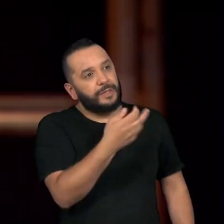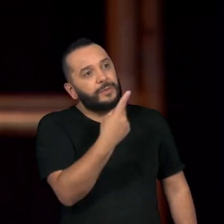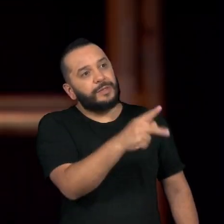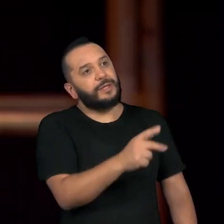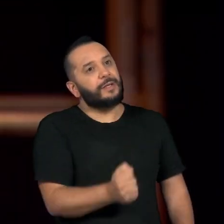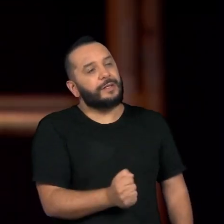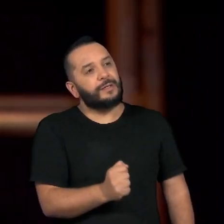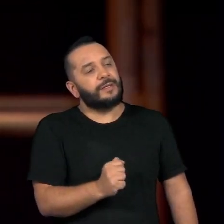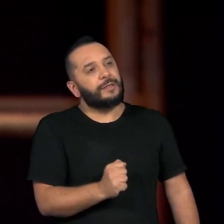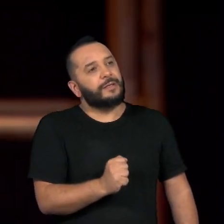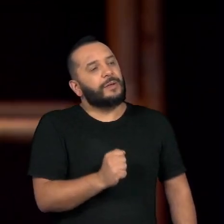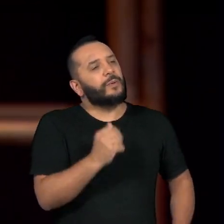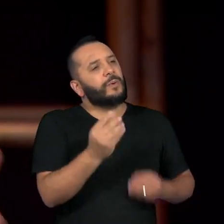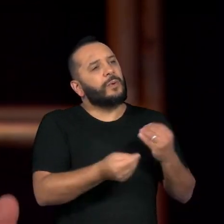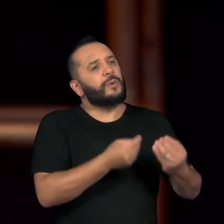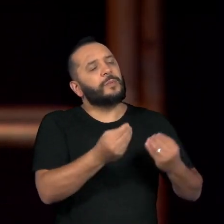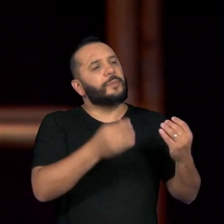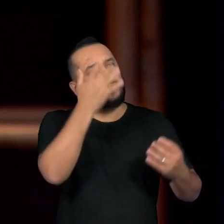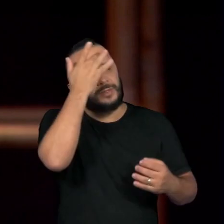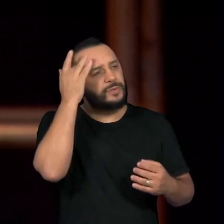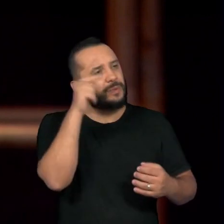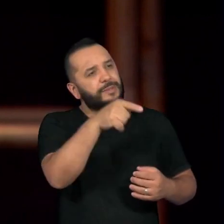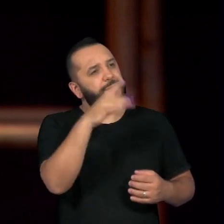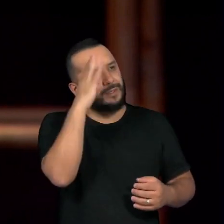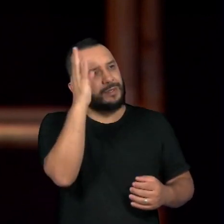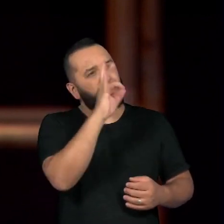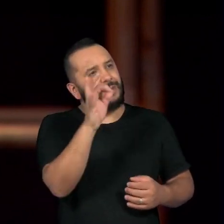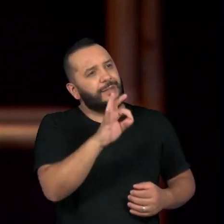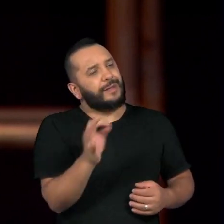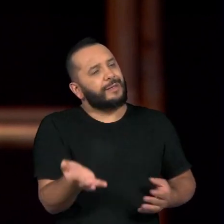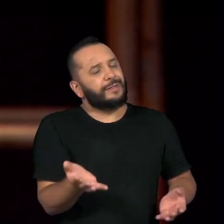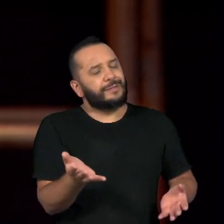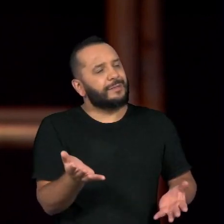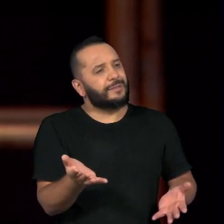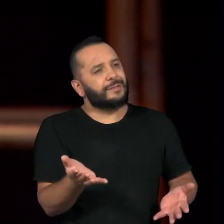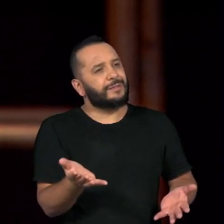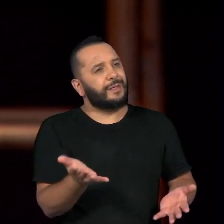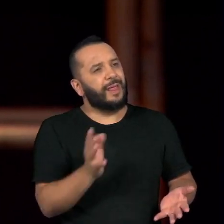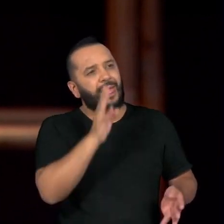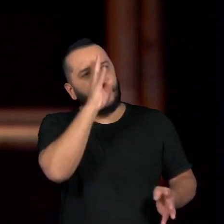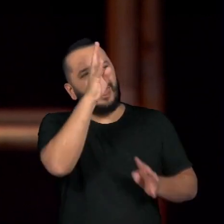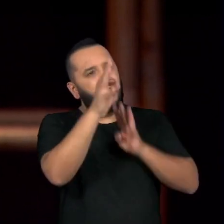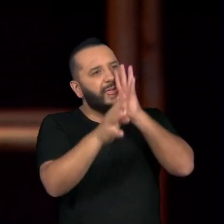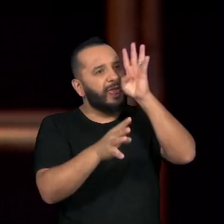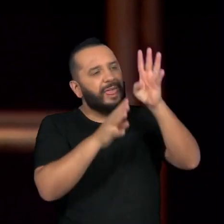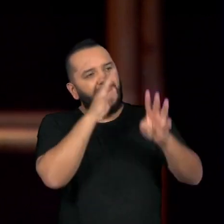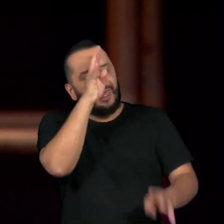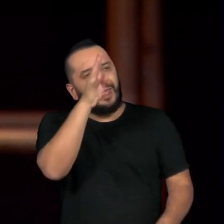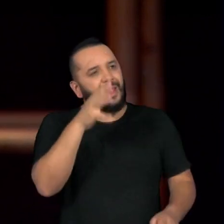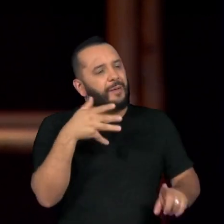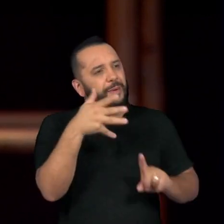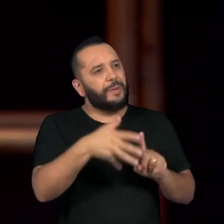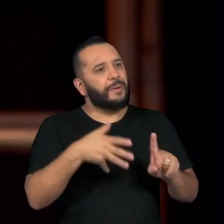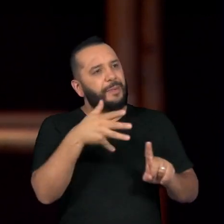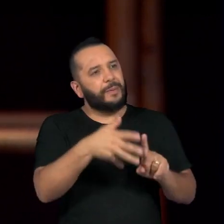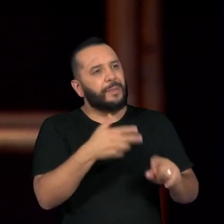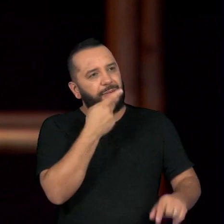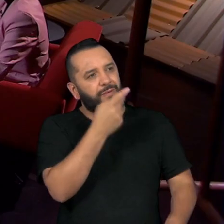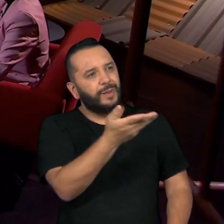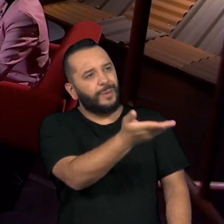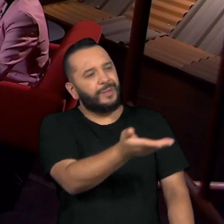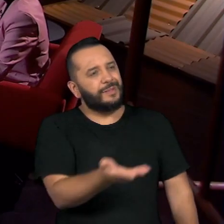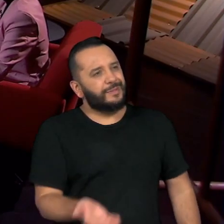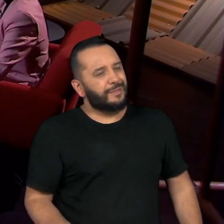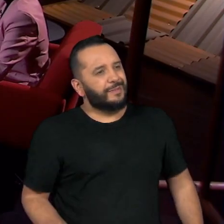Como lidar com pessoas que não entendem a gravidade, às vezes, de uma agressão dessa, né,